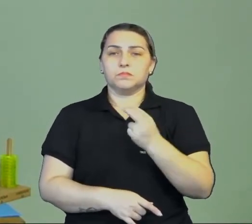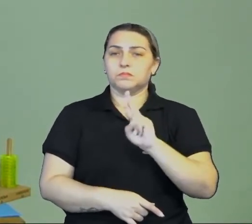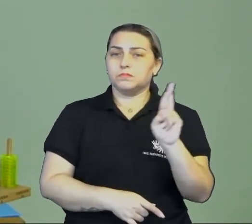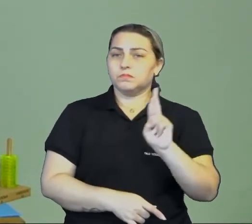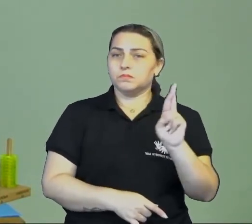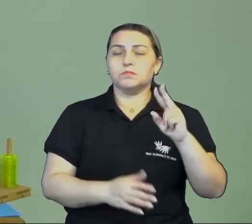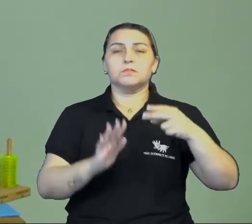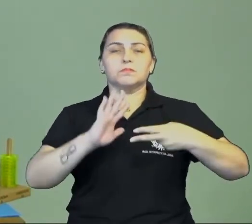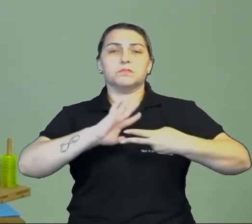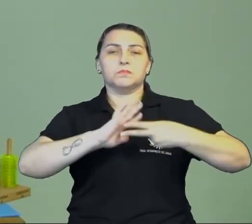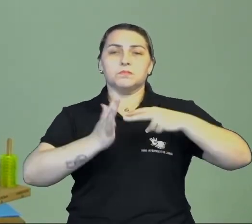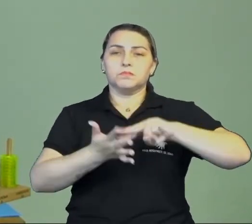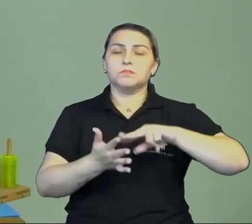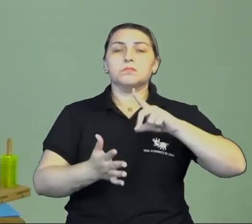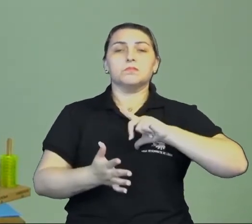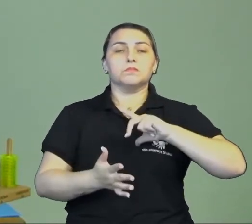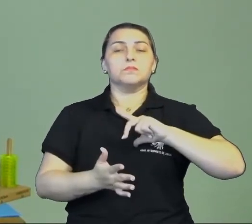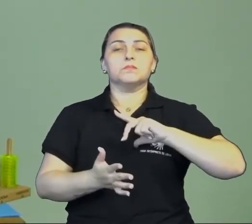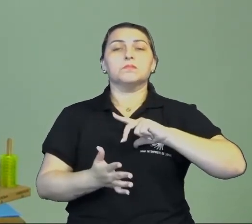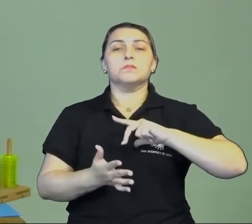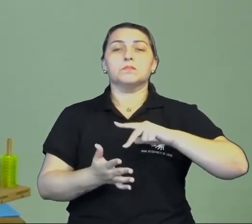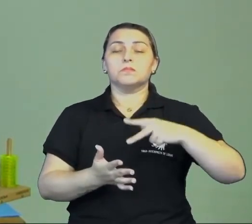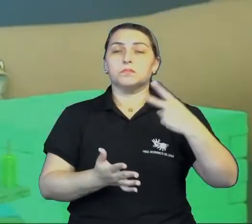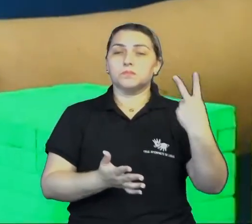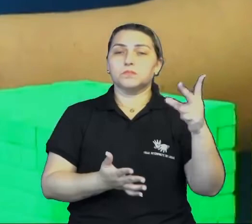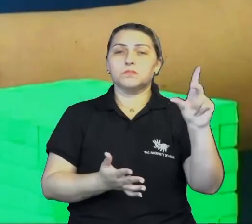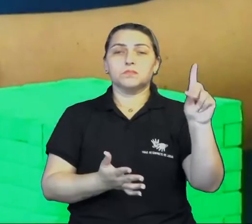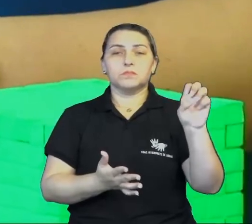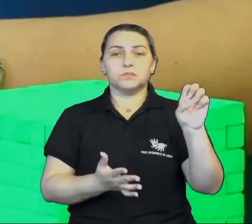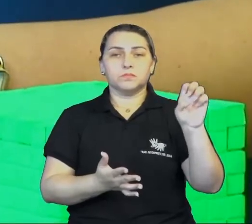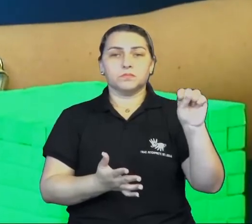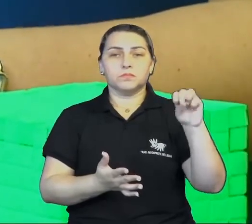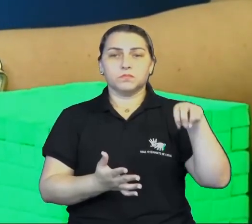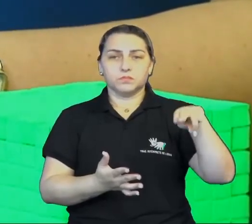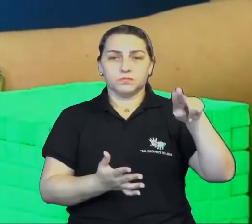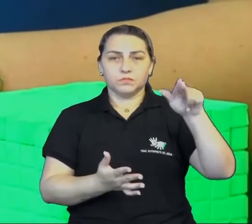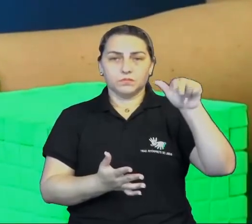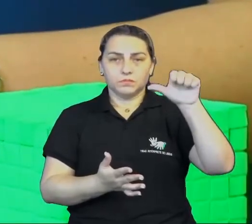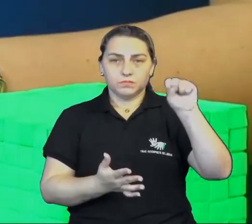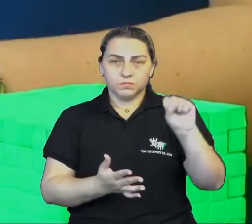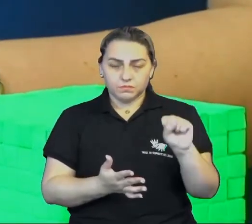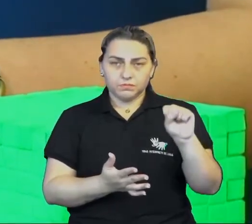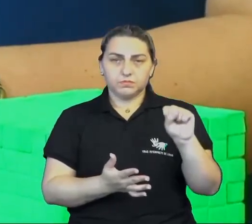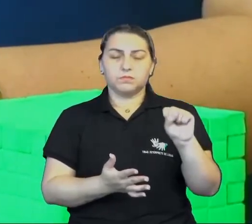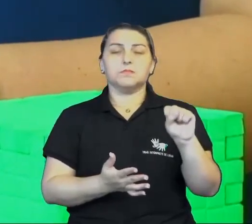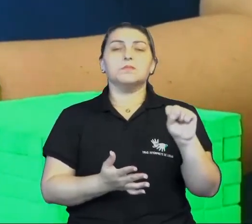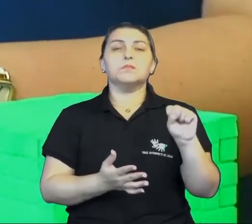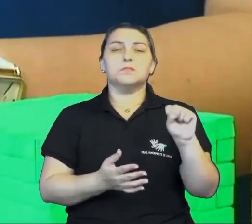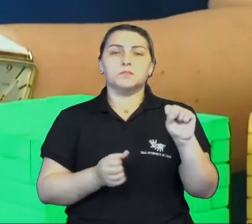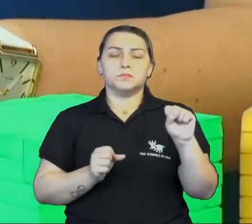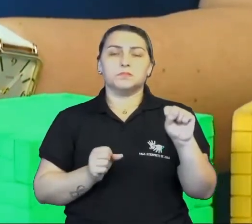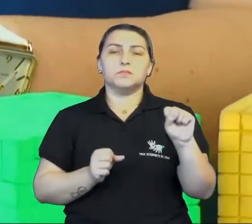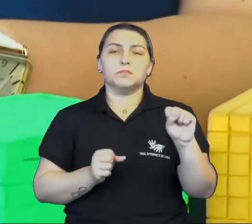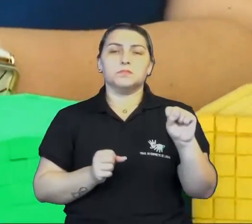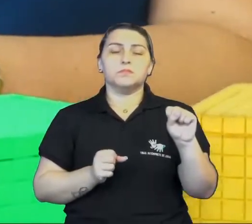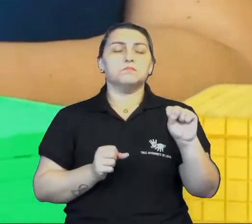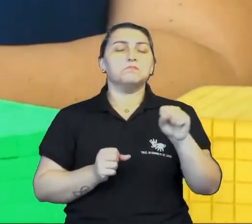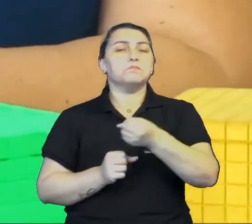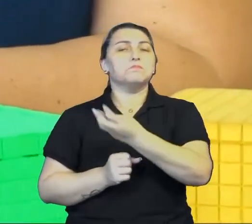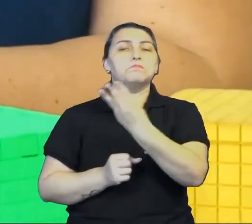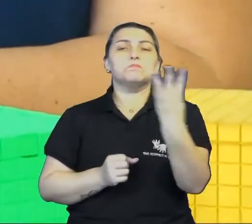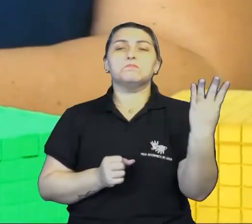R$20, significa que eu tenho 2 dezenas, né? R$20, eu vou ter 2 dezenas. E